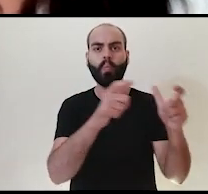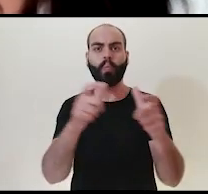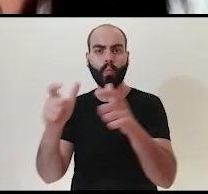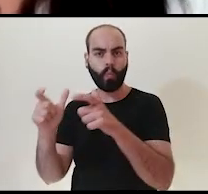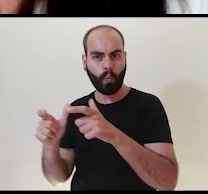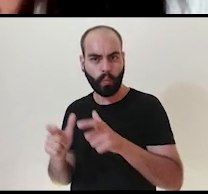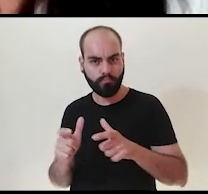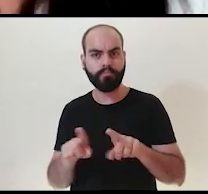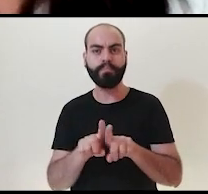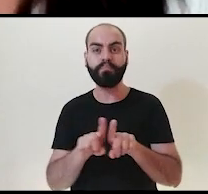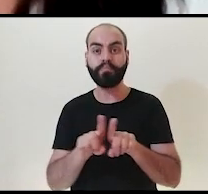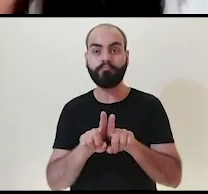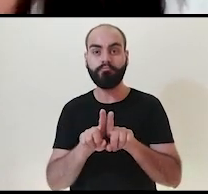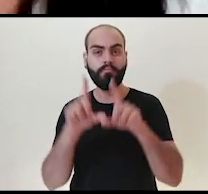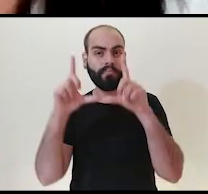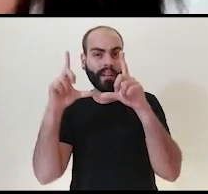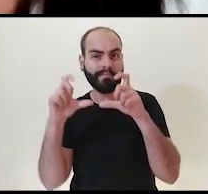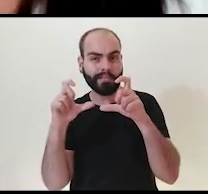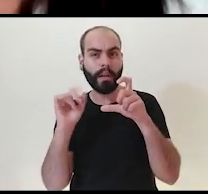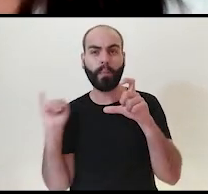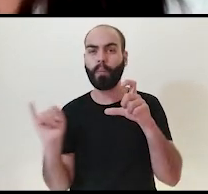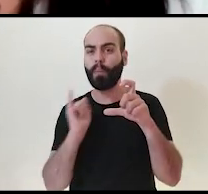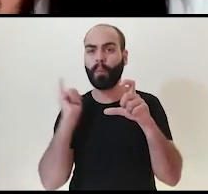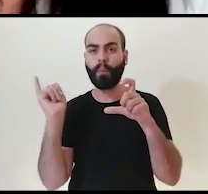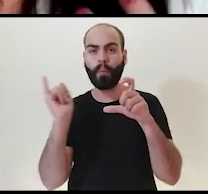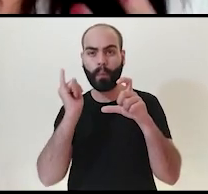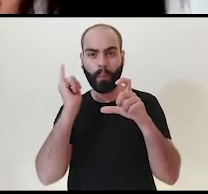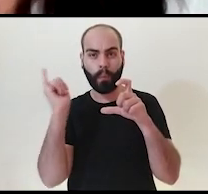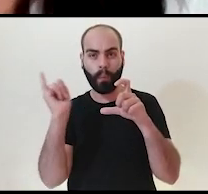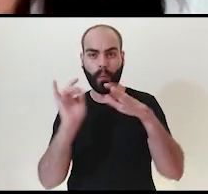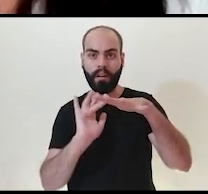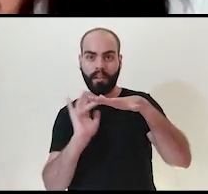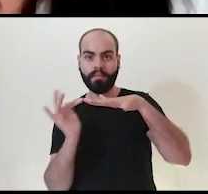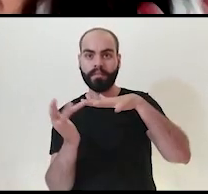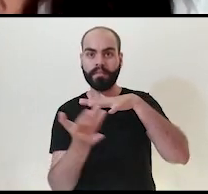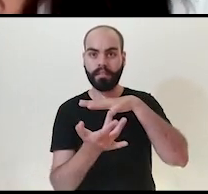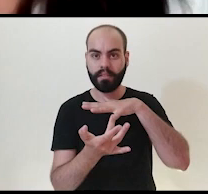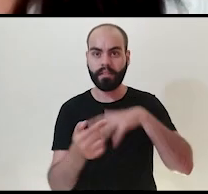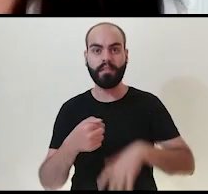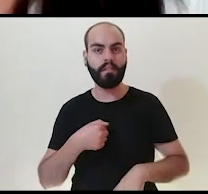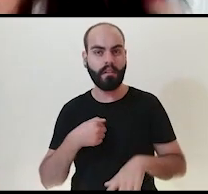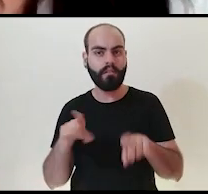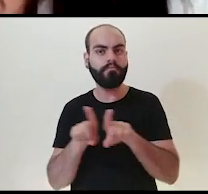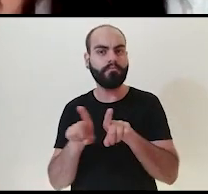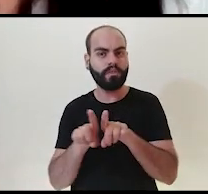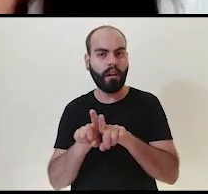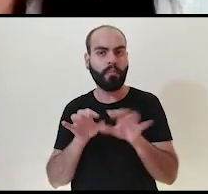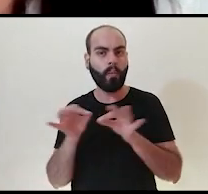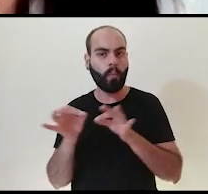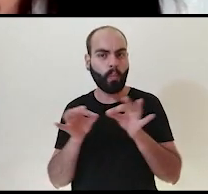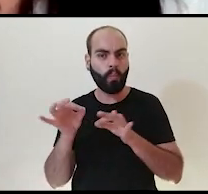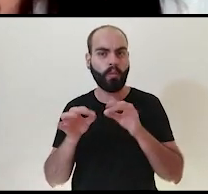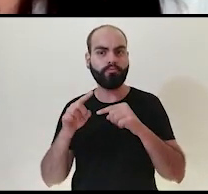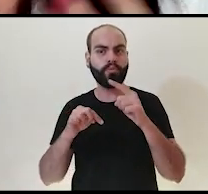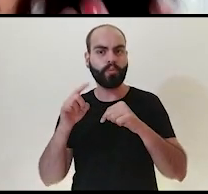fotografia, ela tem um papel muito importante nas redes sociais. Eu, como social media, eu também sou produtora de conteúdo dos meus